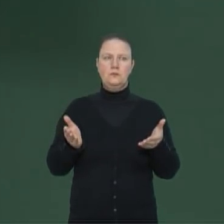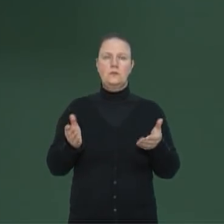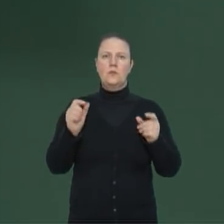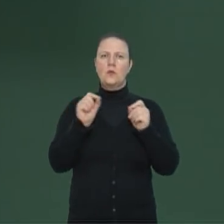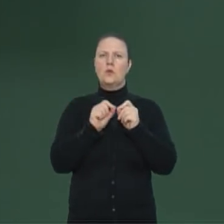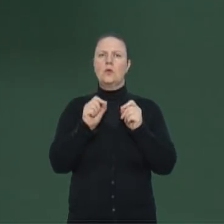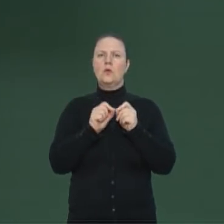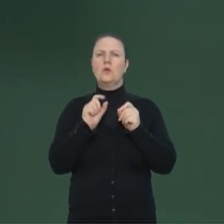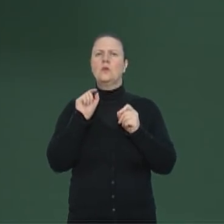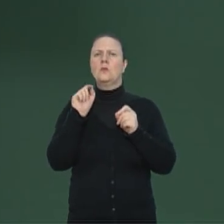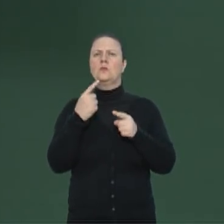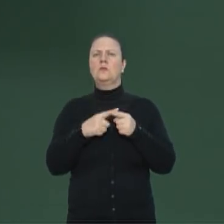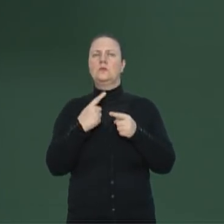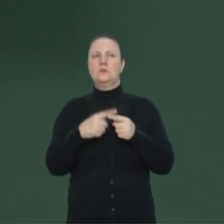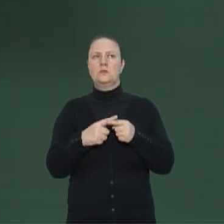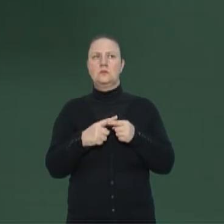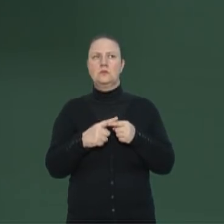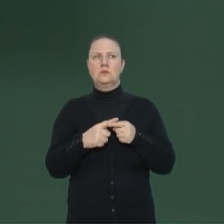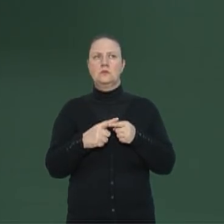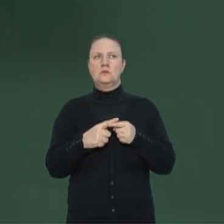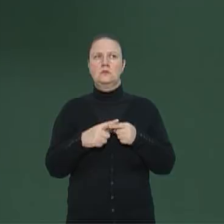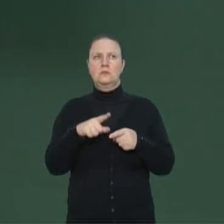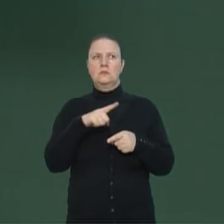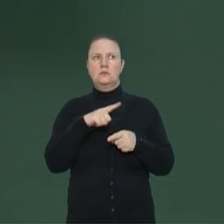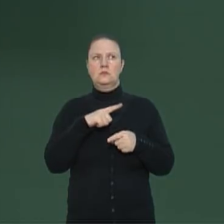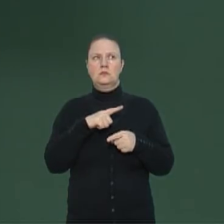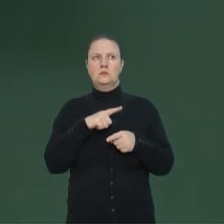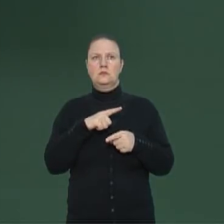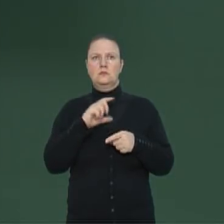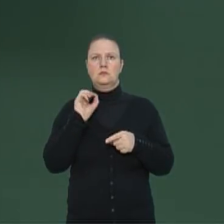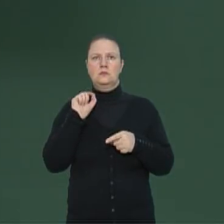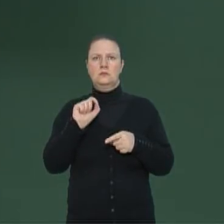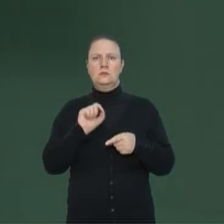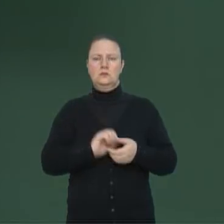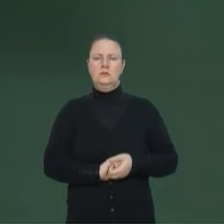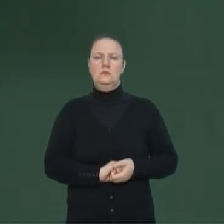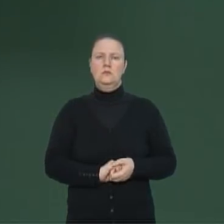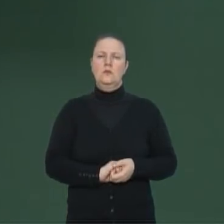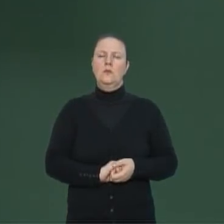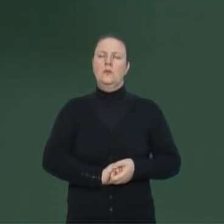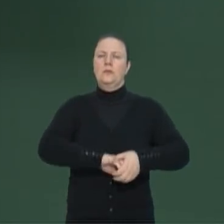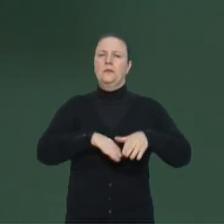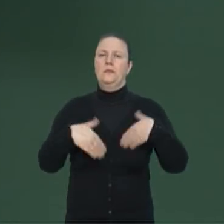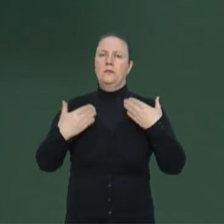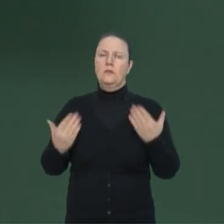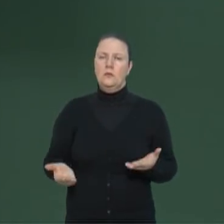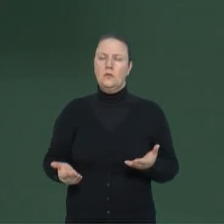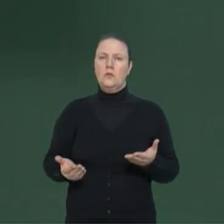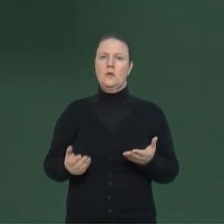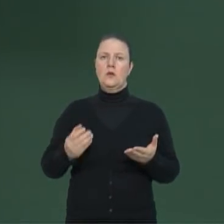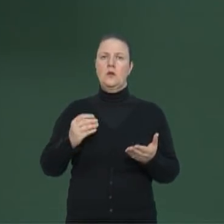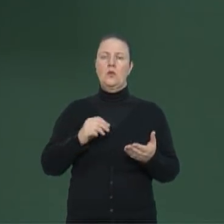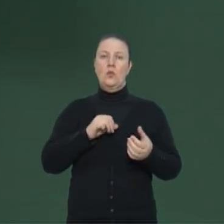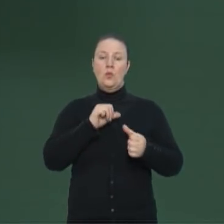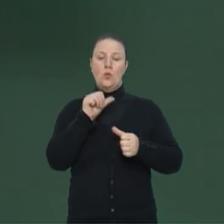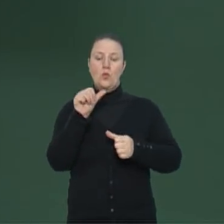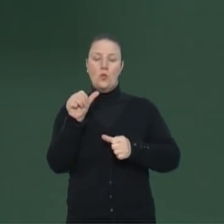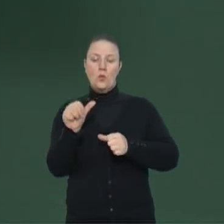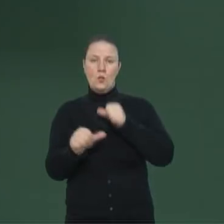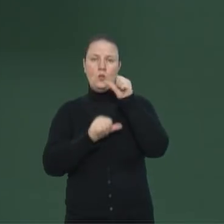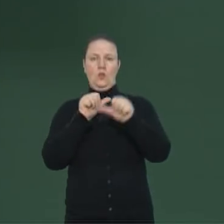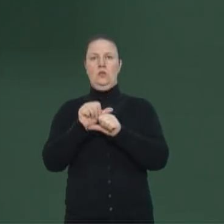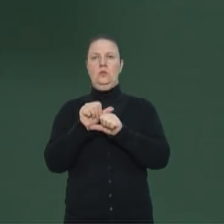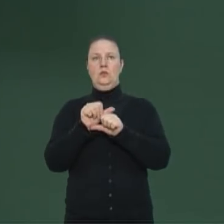eu tenho certeza que isso daqui tem isso como resultado. Ok? Ou seja, isso daqui se torna o produto